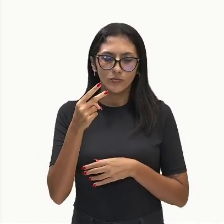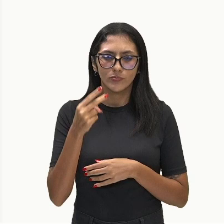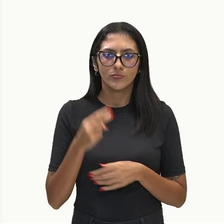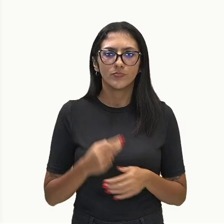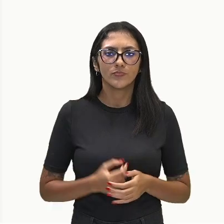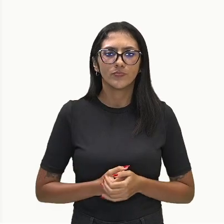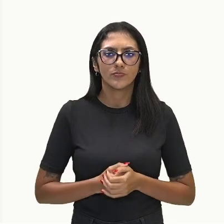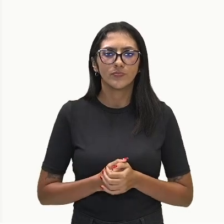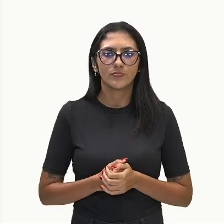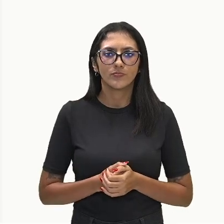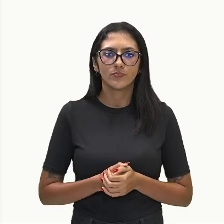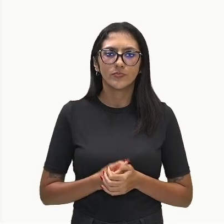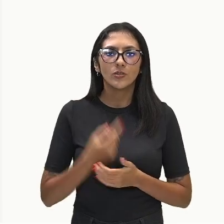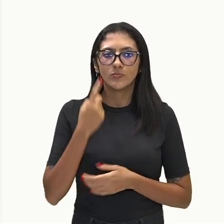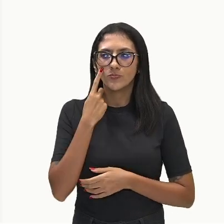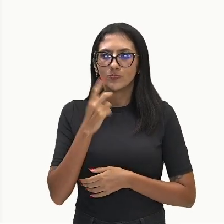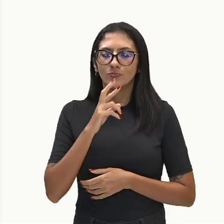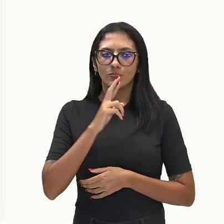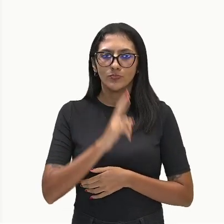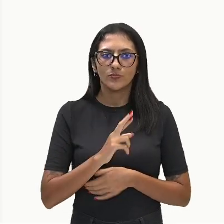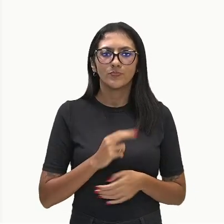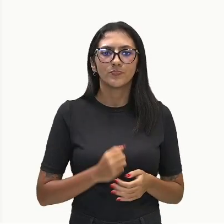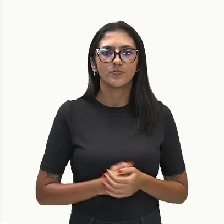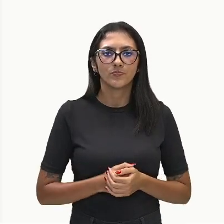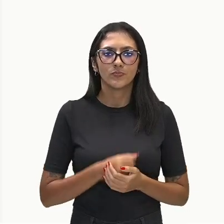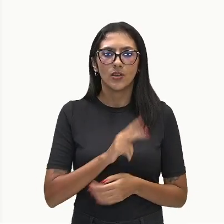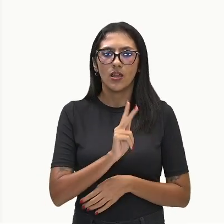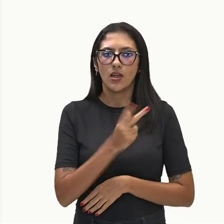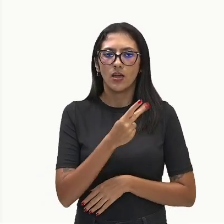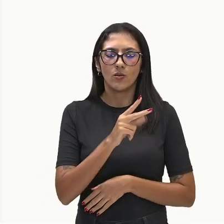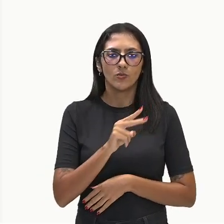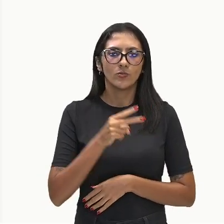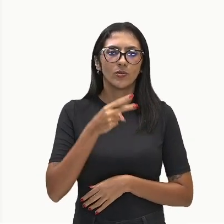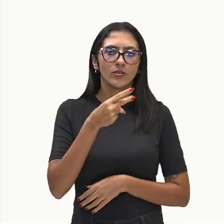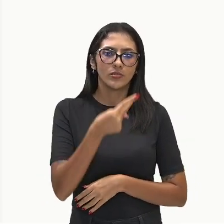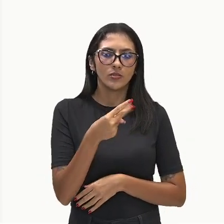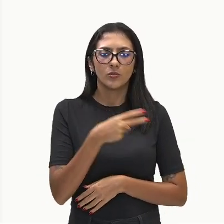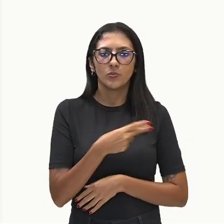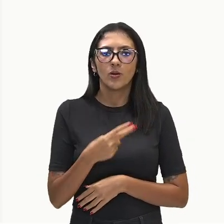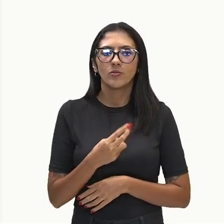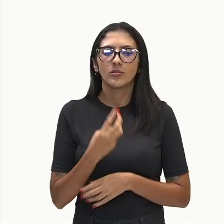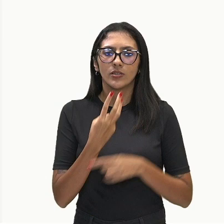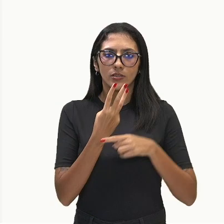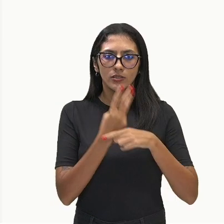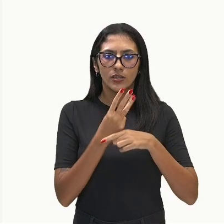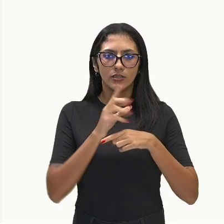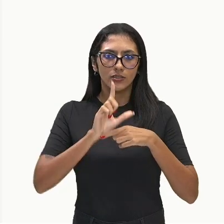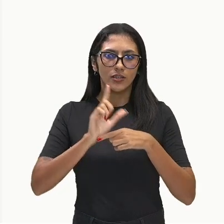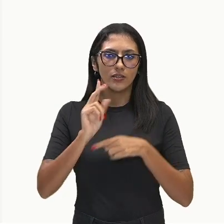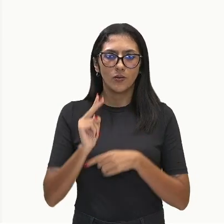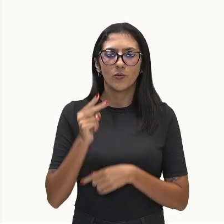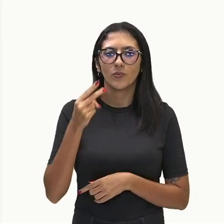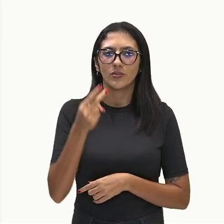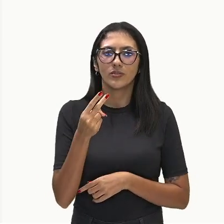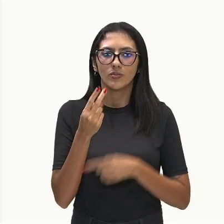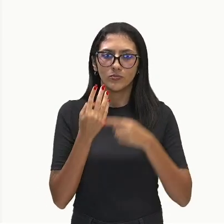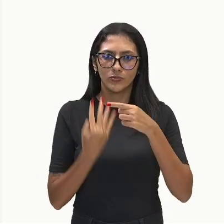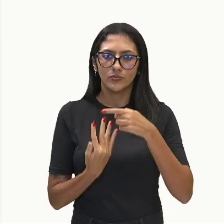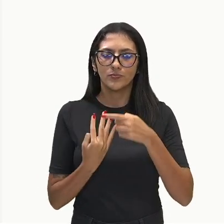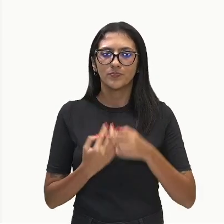qual vai ser o nosso resultado? H ao quadrado é igual a 3L ao quadrado. O H vai